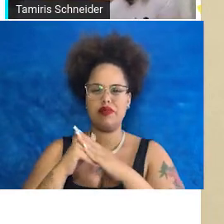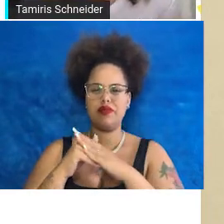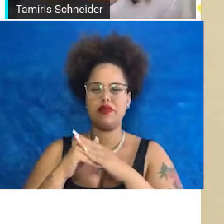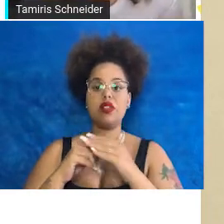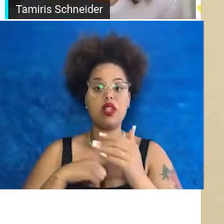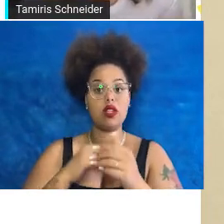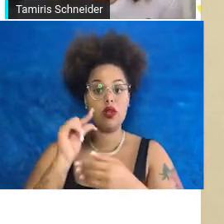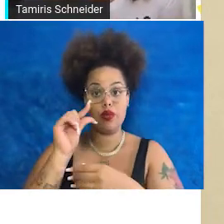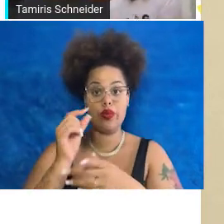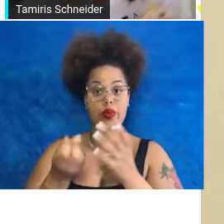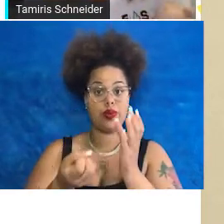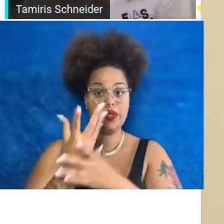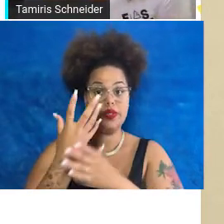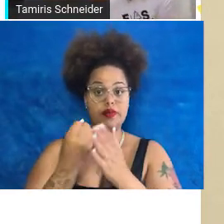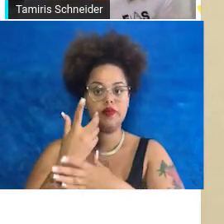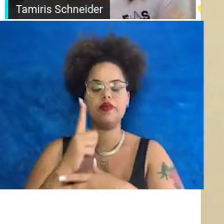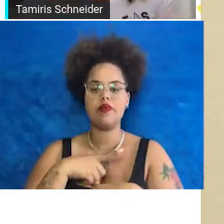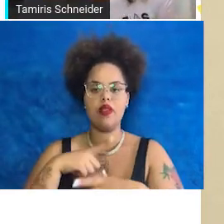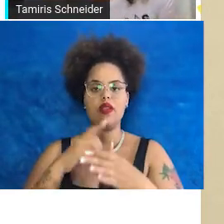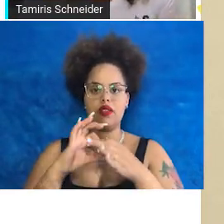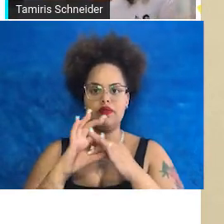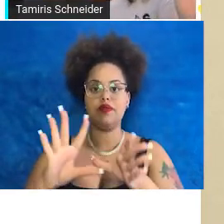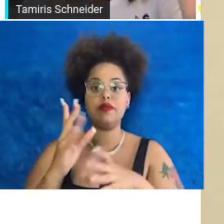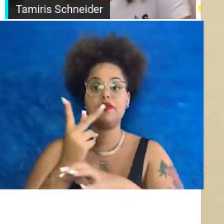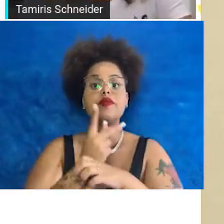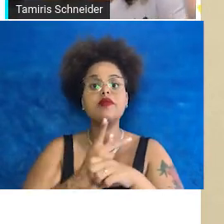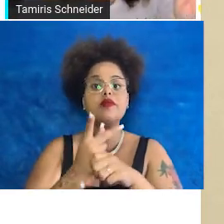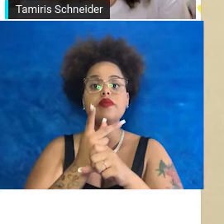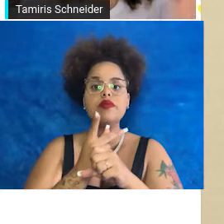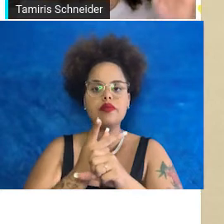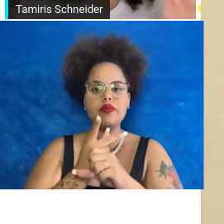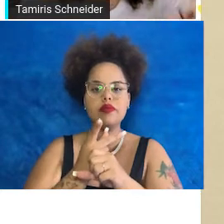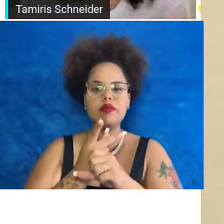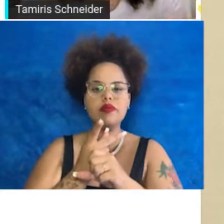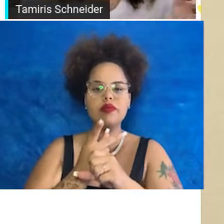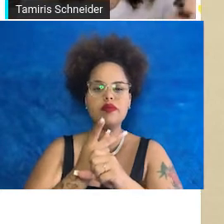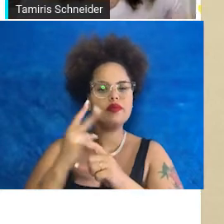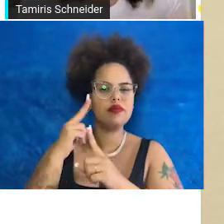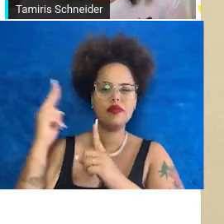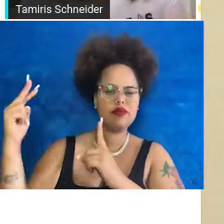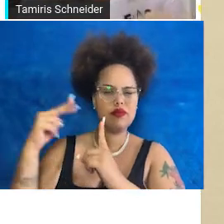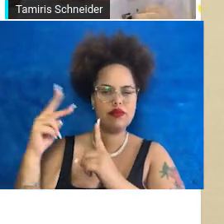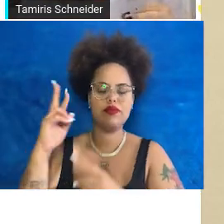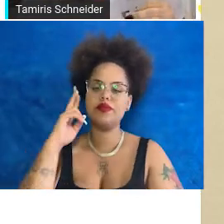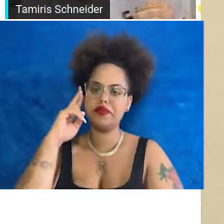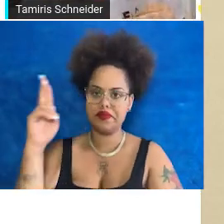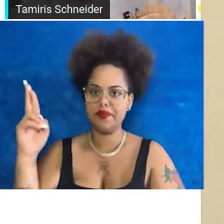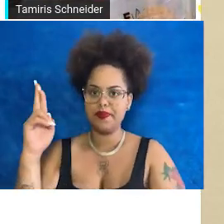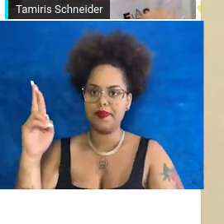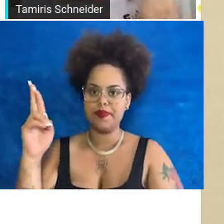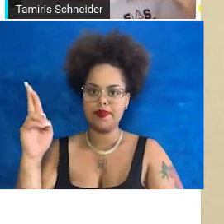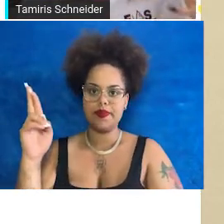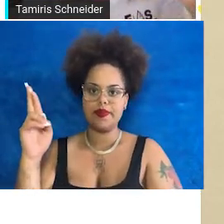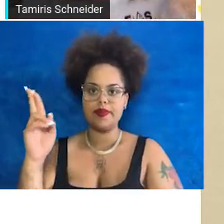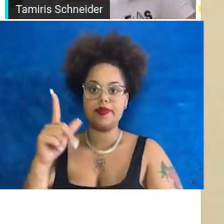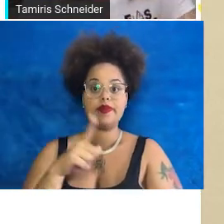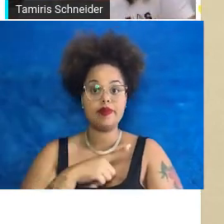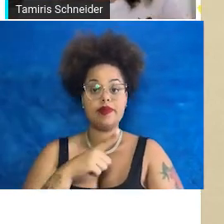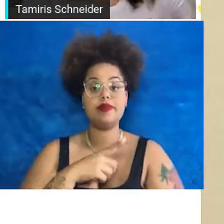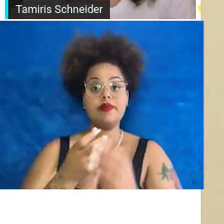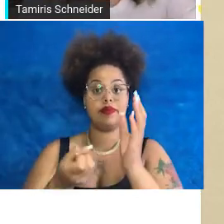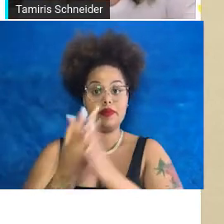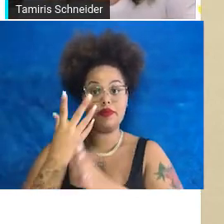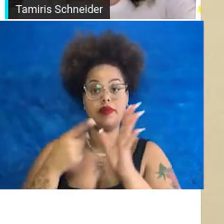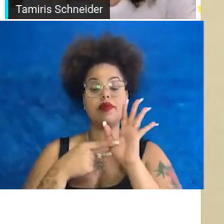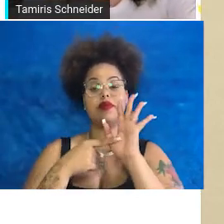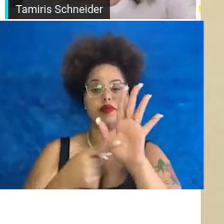de criação, a gente tem a liberdade de procurar, segundo aquela referência do diretor, tem essa criação, a gente